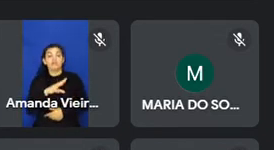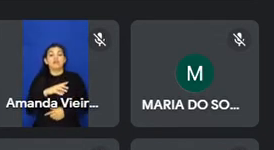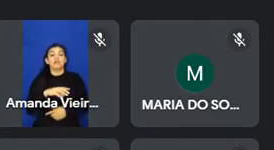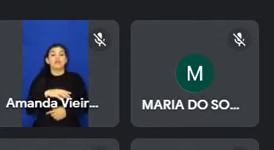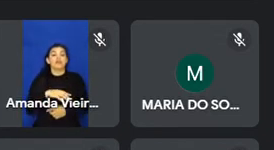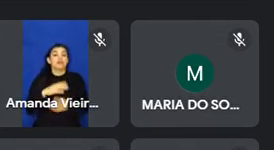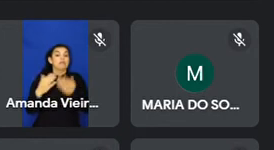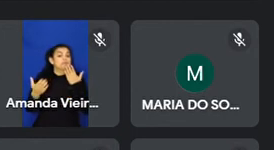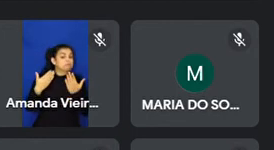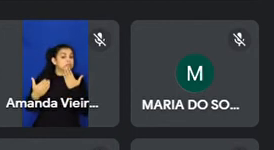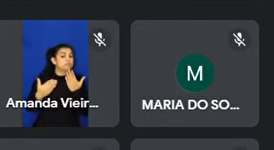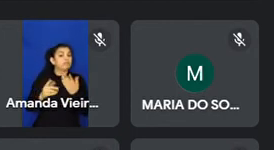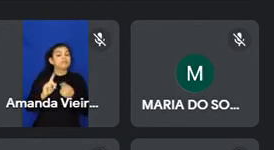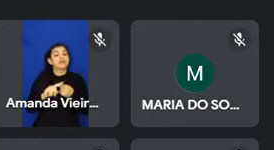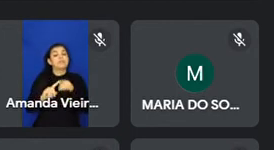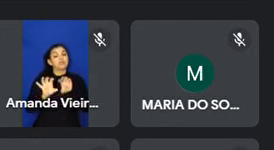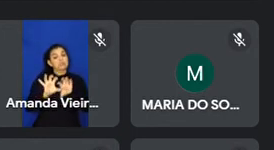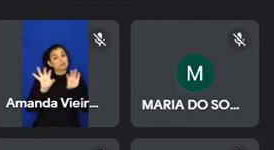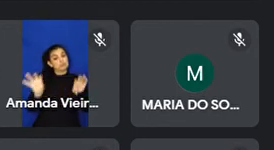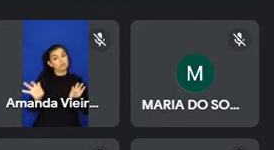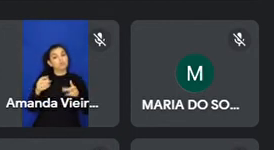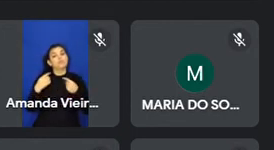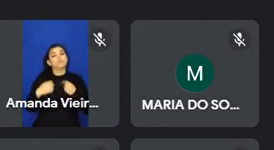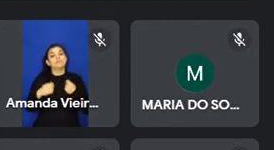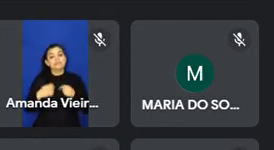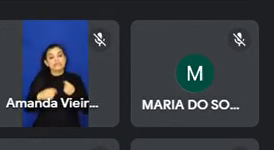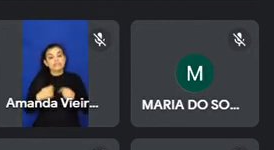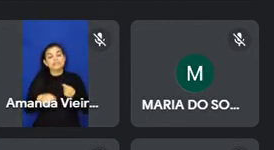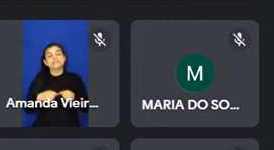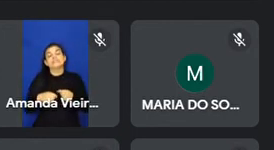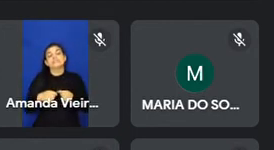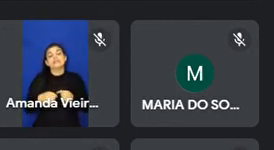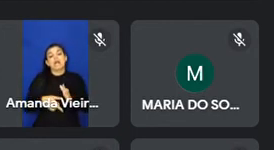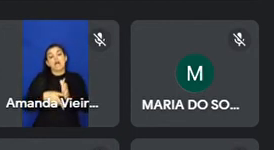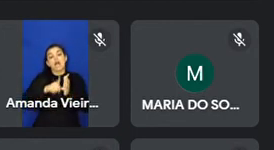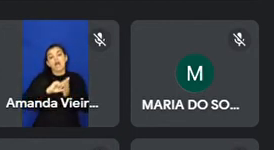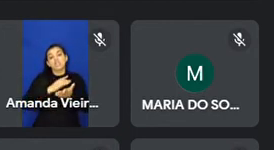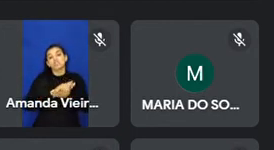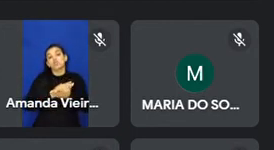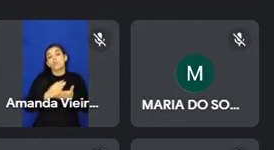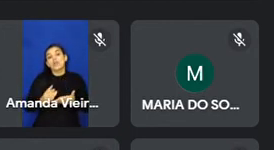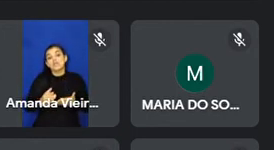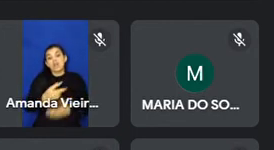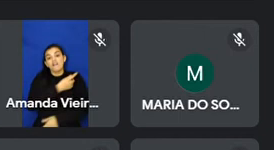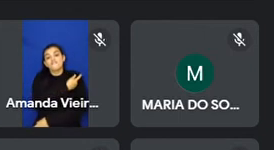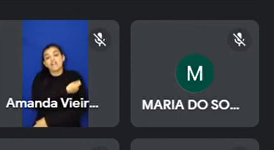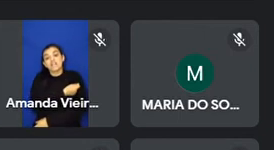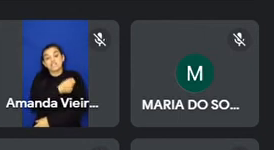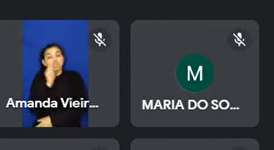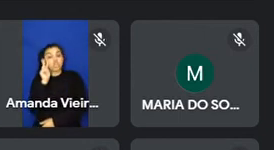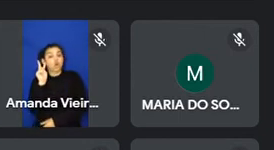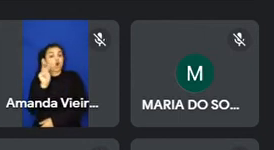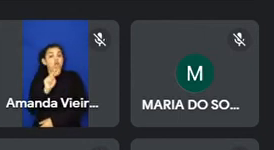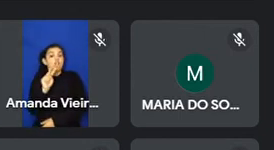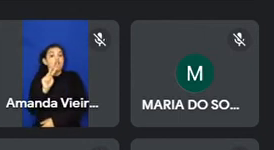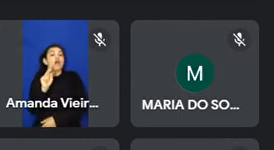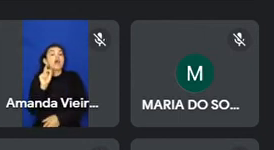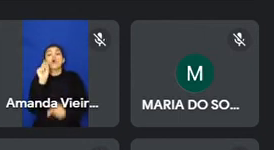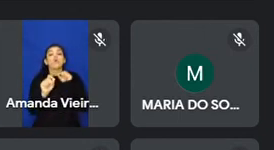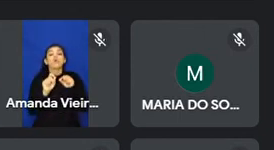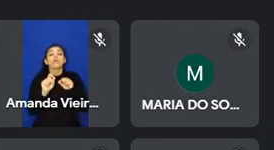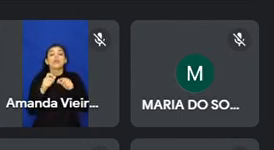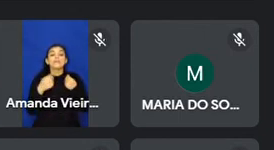situações isoladas. Então, a gente precisava no início da vacinação, olhar para o macro. A gente precisava tentar frear